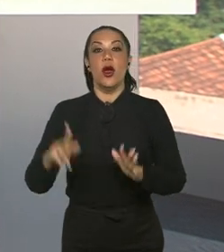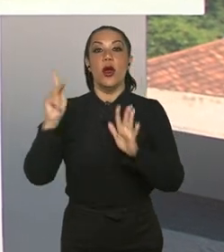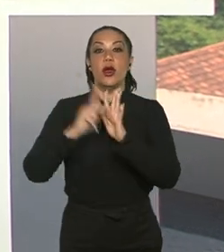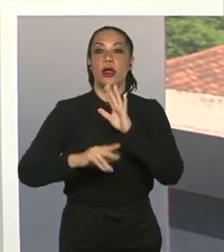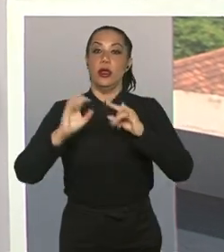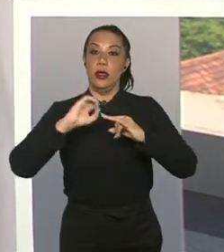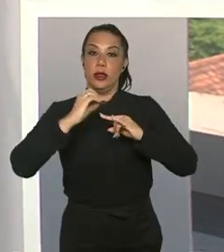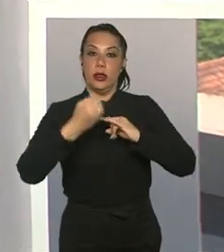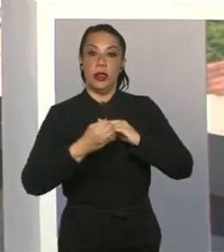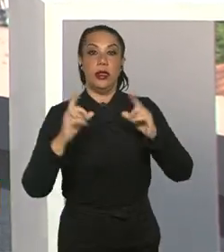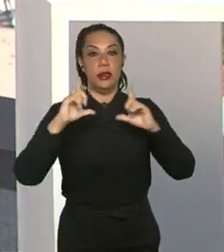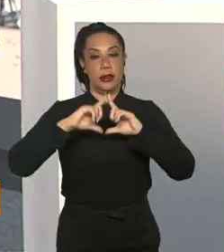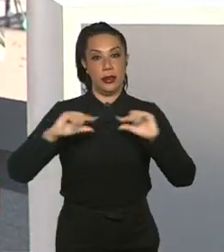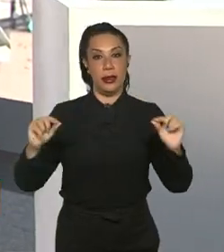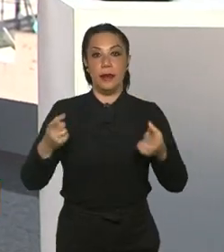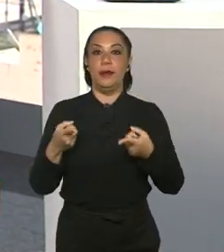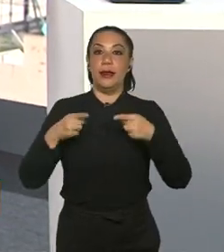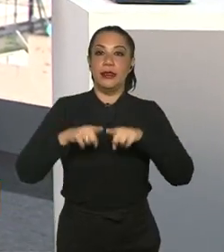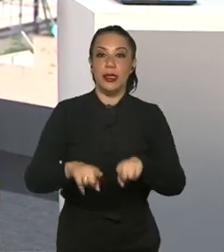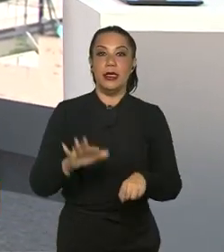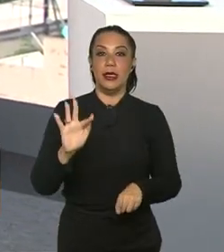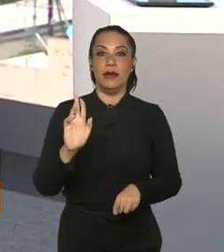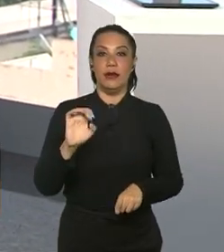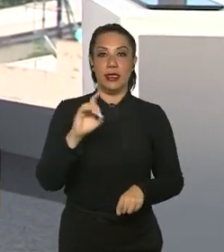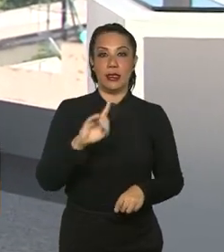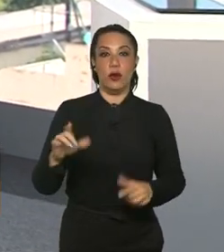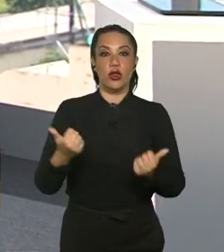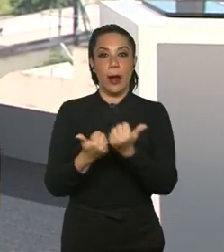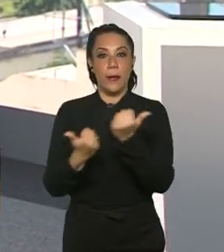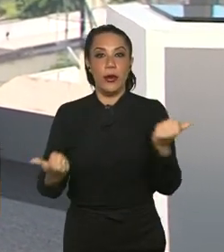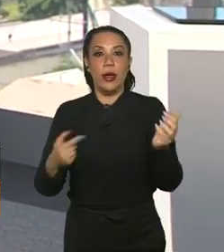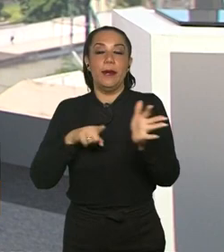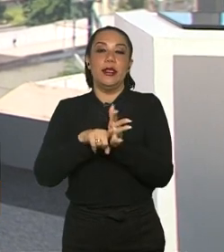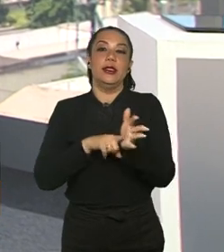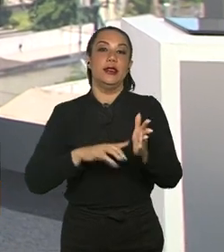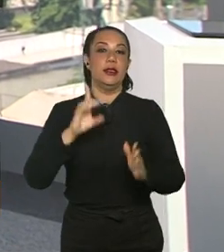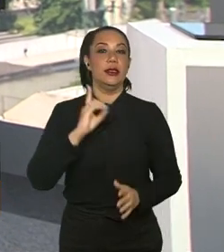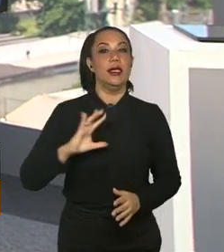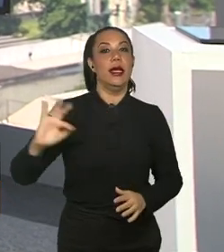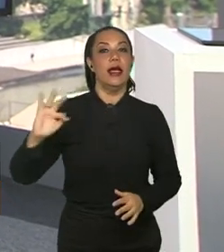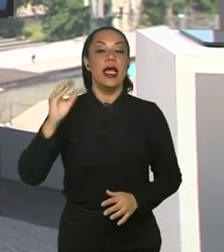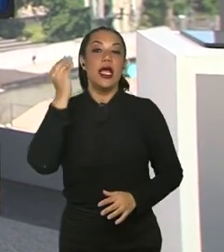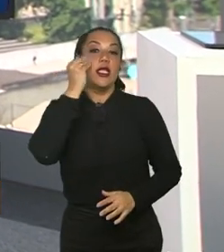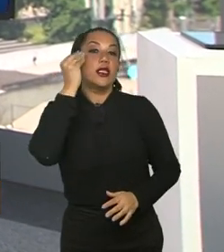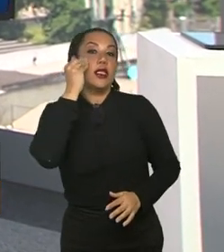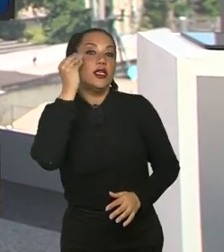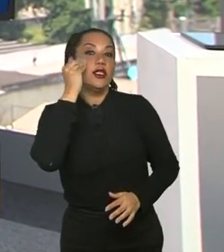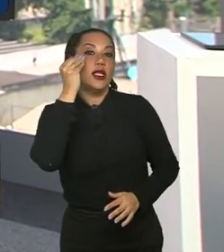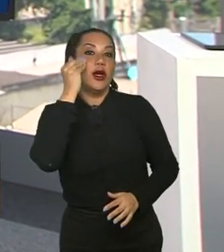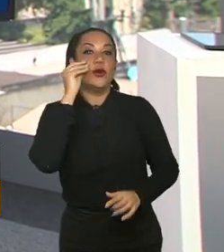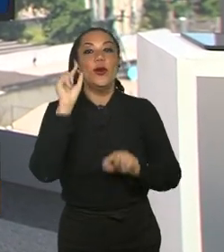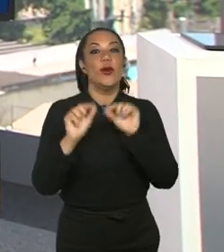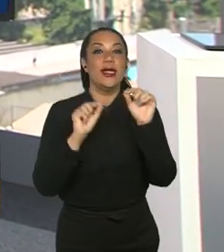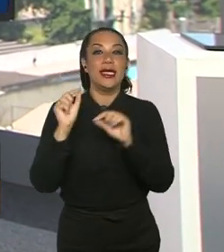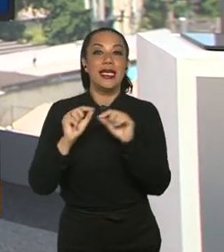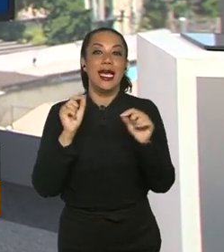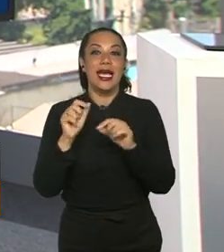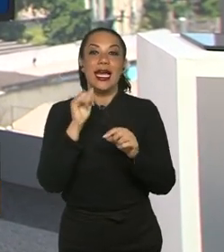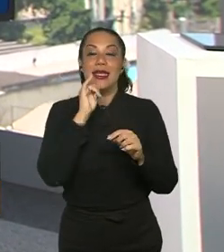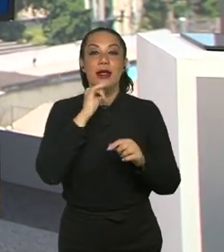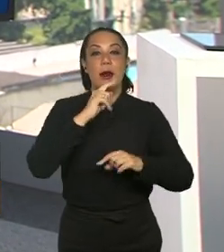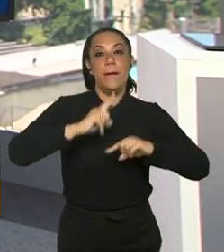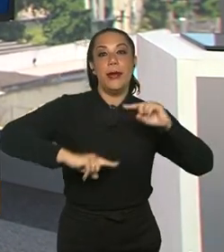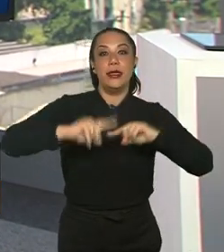Um projeto da Fiocruz Brasília, em parceria com a Fundação de Apoio à Pesquisa do Distrito Federal, está testando o transporte de